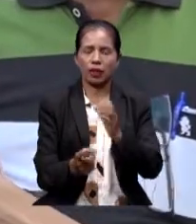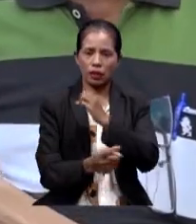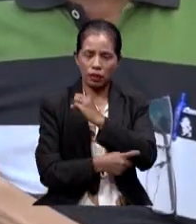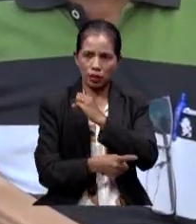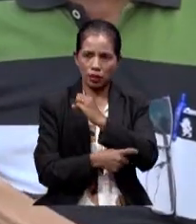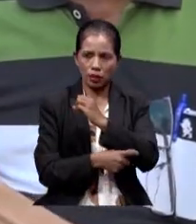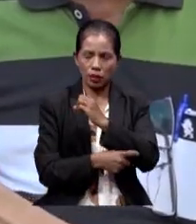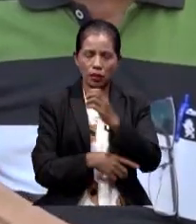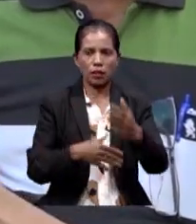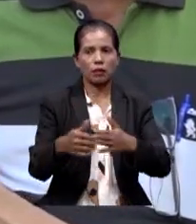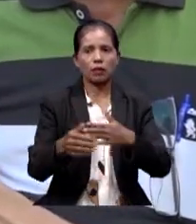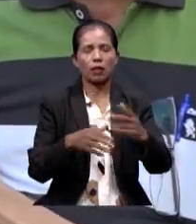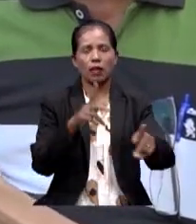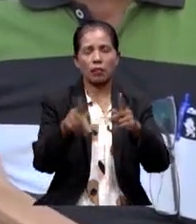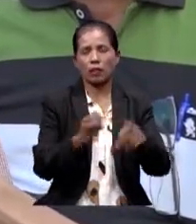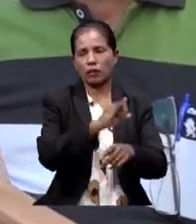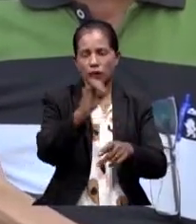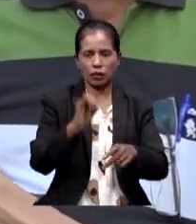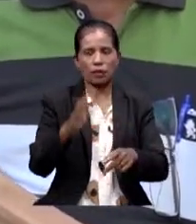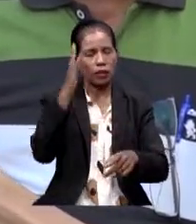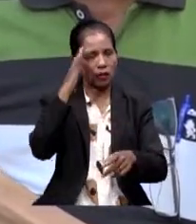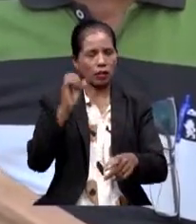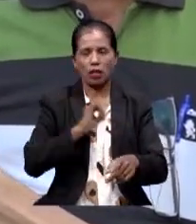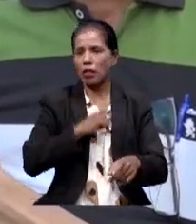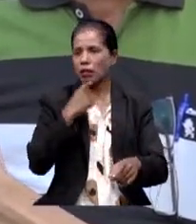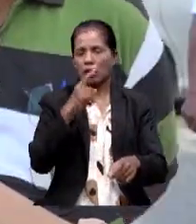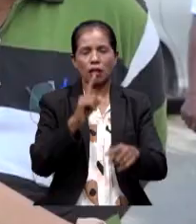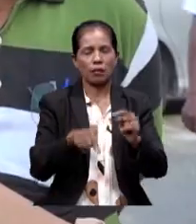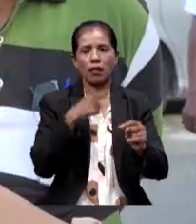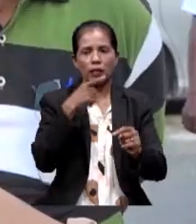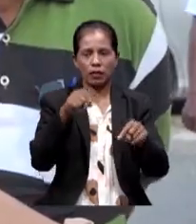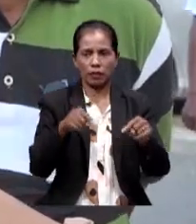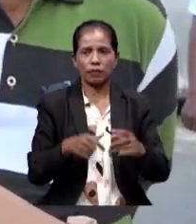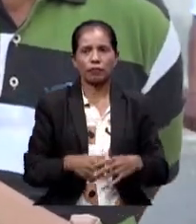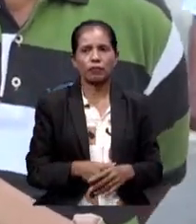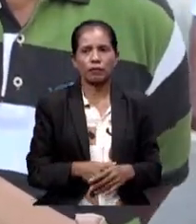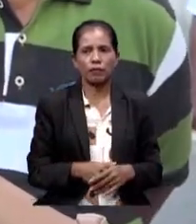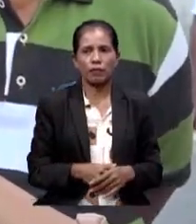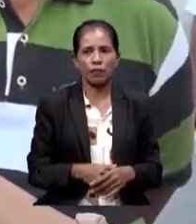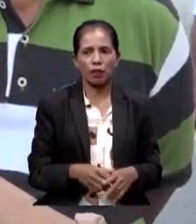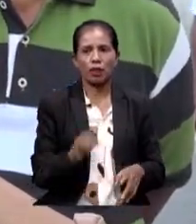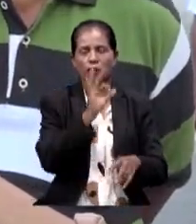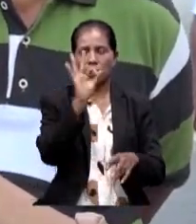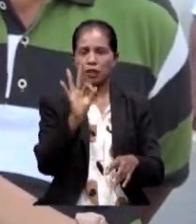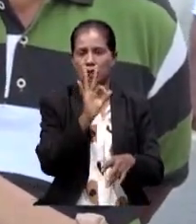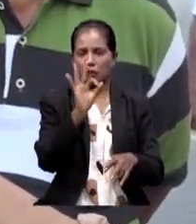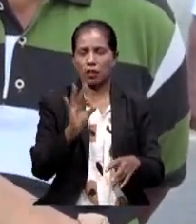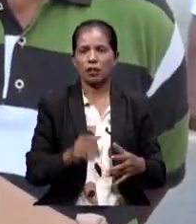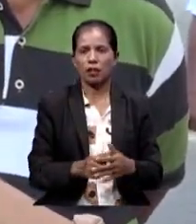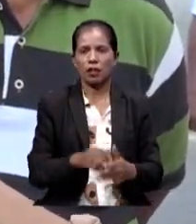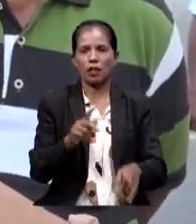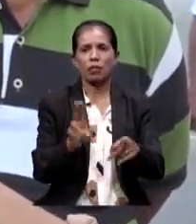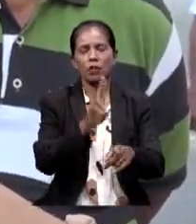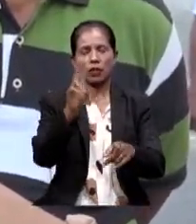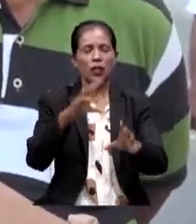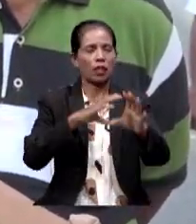né depende ba mai da investigador de mate né a haula pele kulia ida né ita e a sexta-feira né ma usa careta